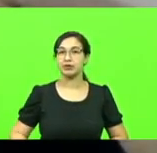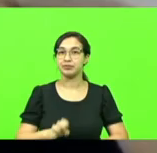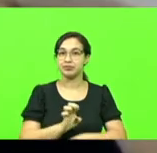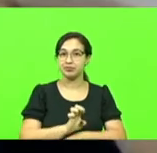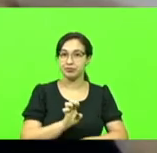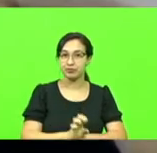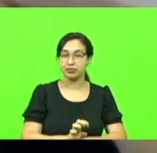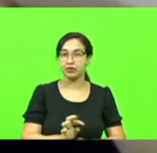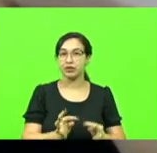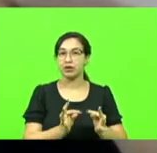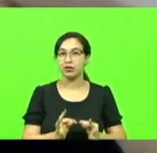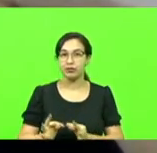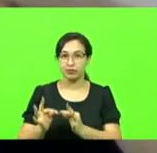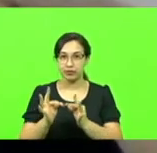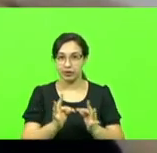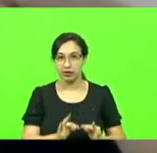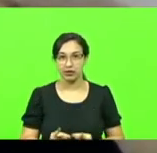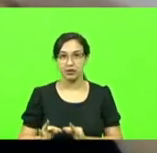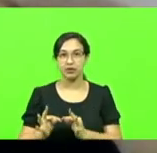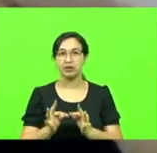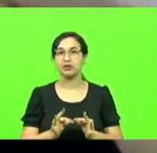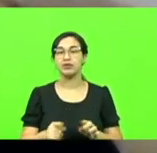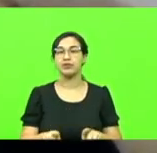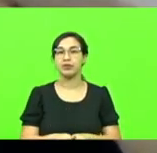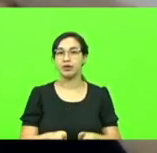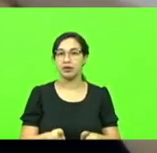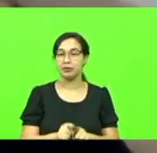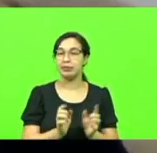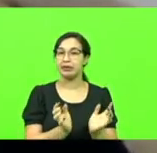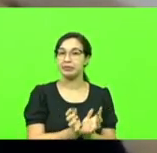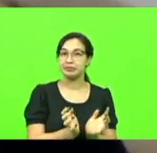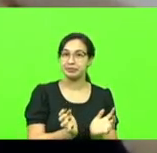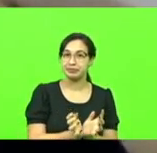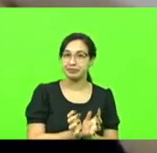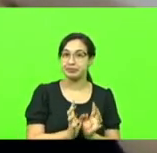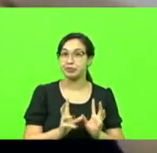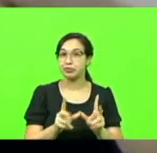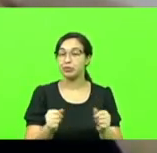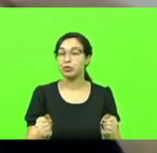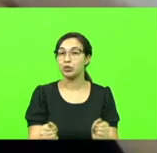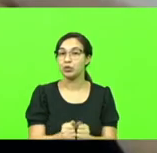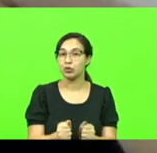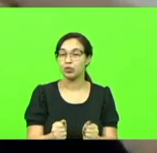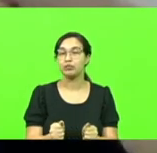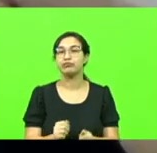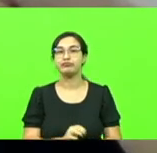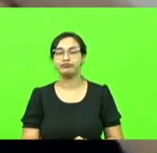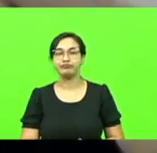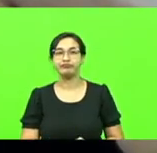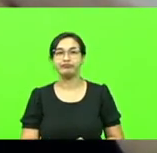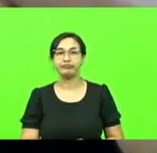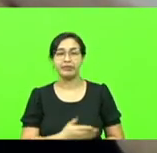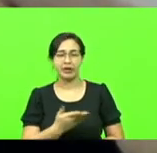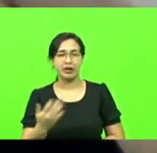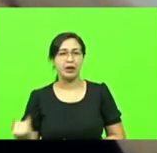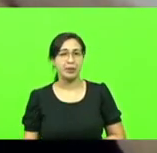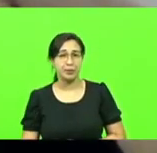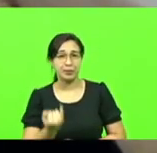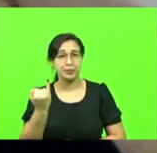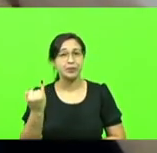Fundação Catarinense de Educação Especial e a Federação das APAEs de Santa Catarina, não só é fundamental, como